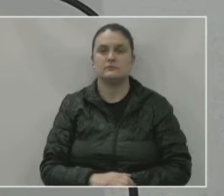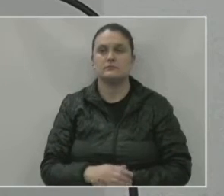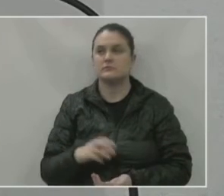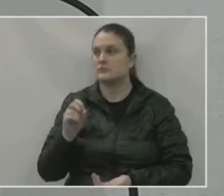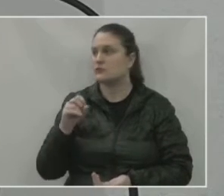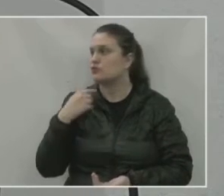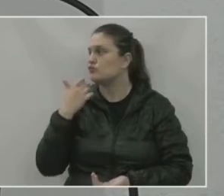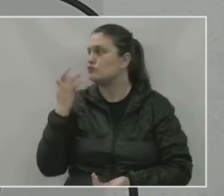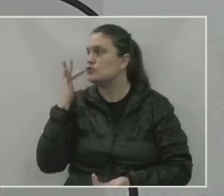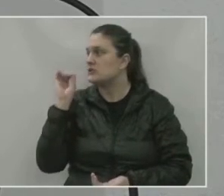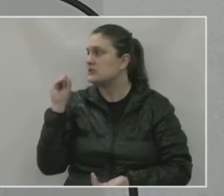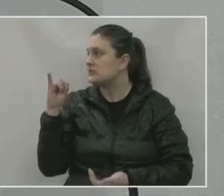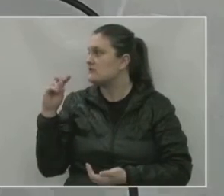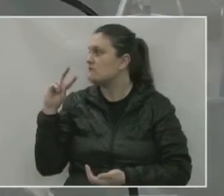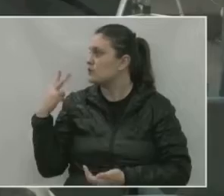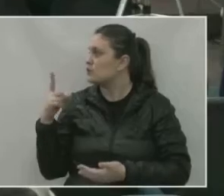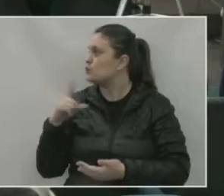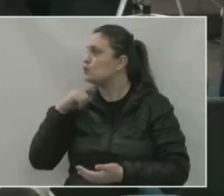Alguma explanação?